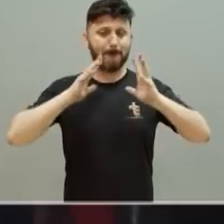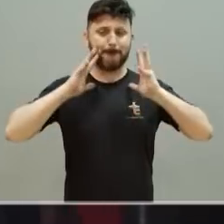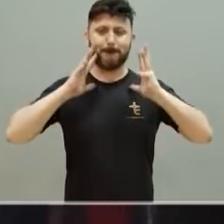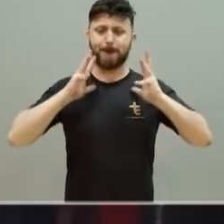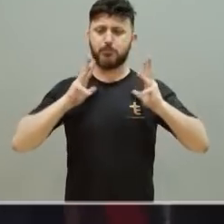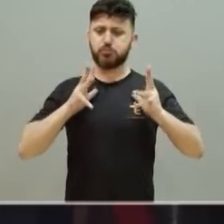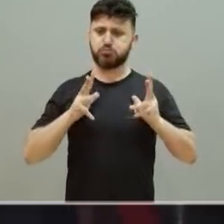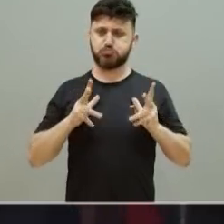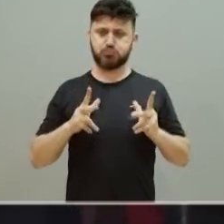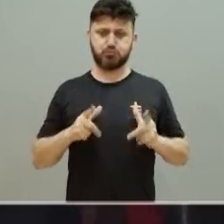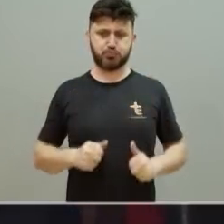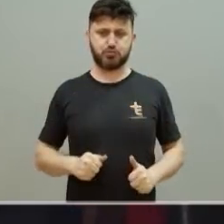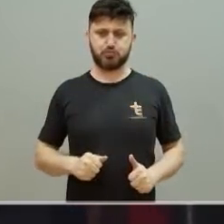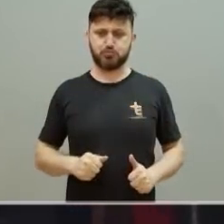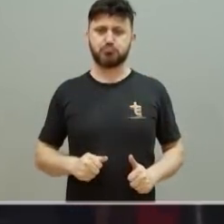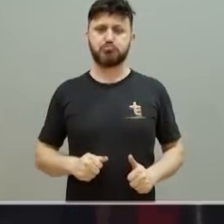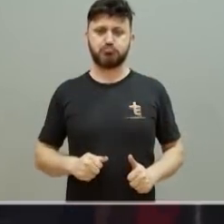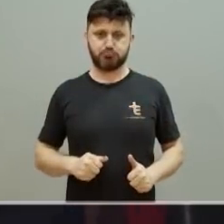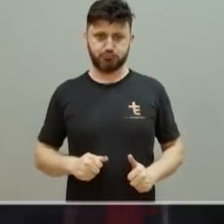purificado.